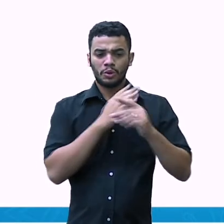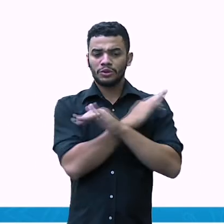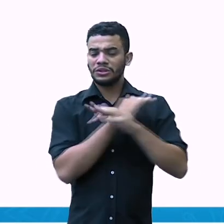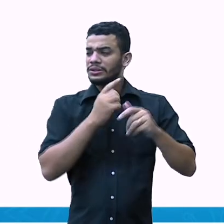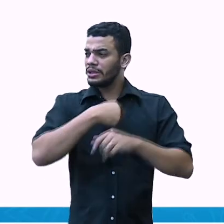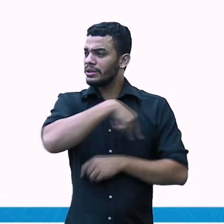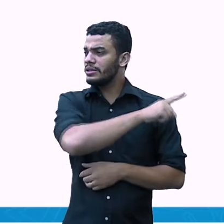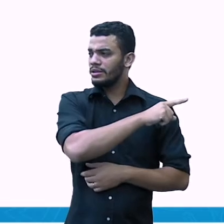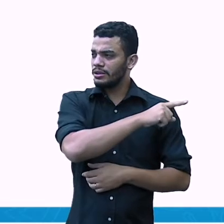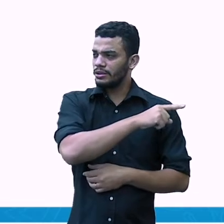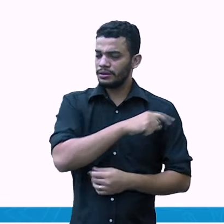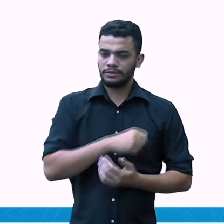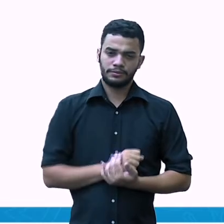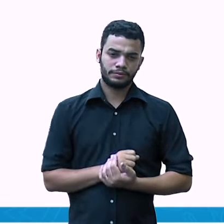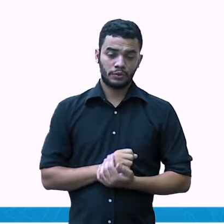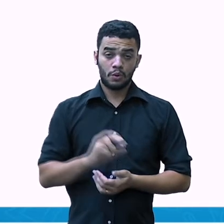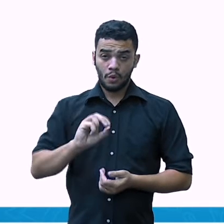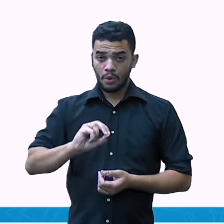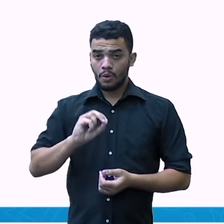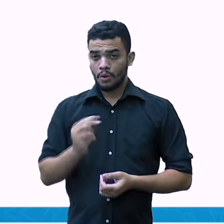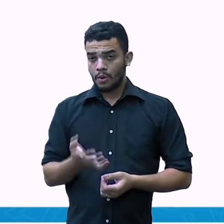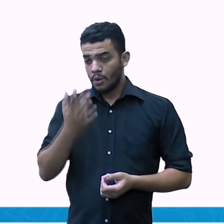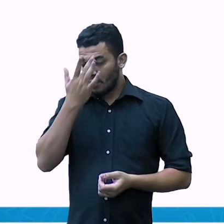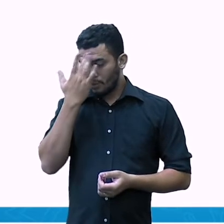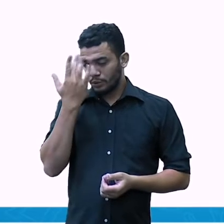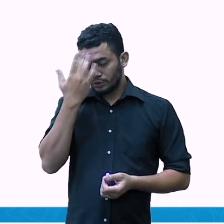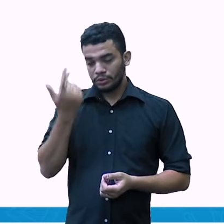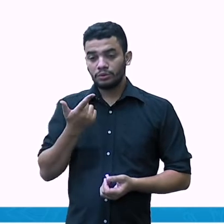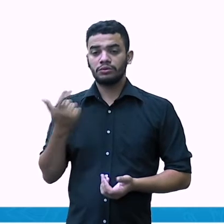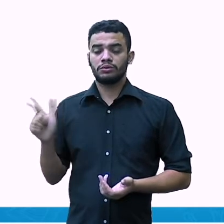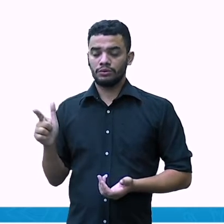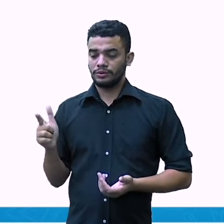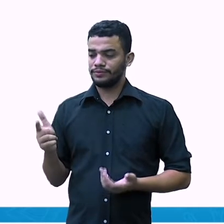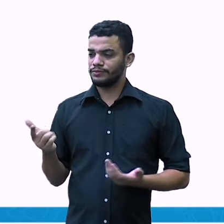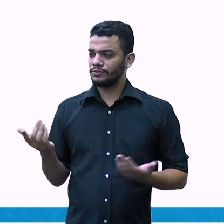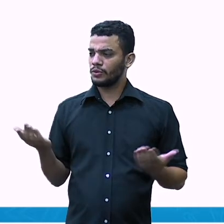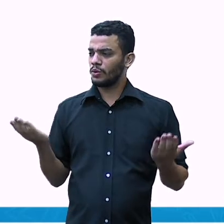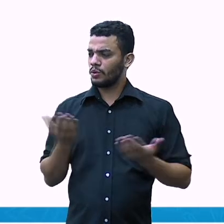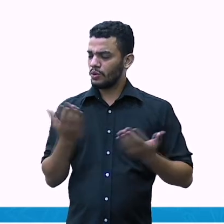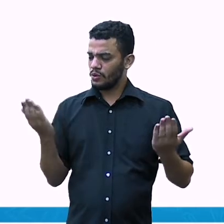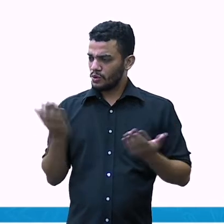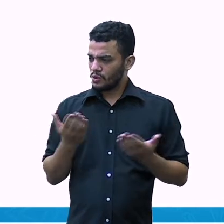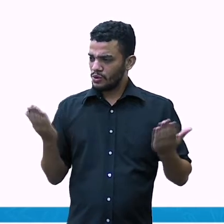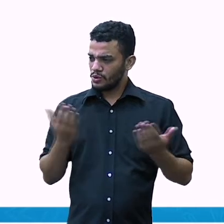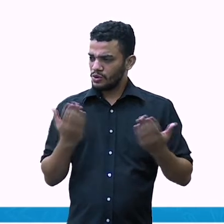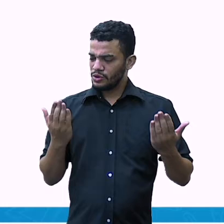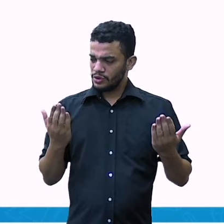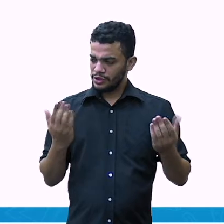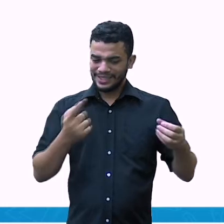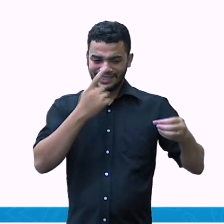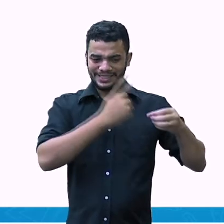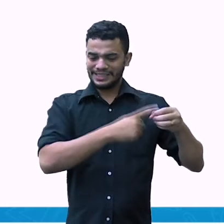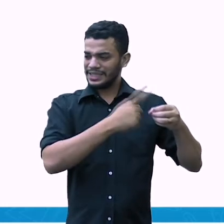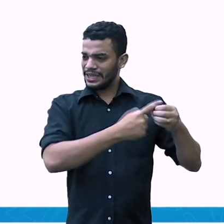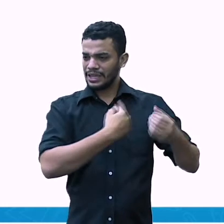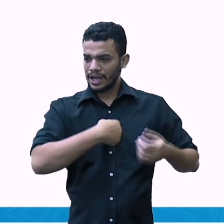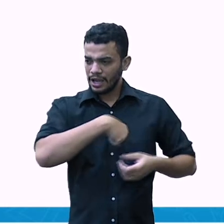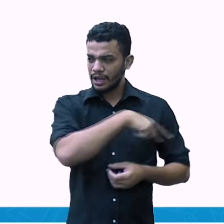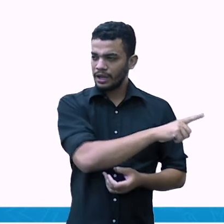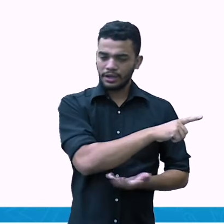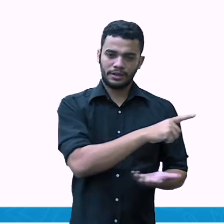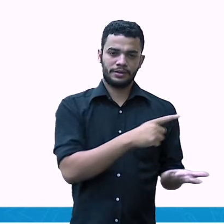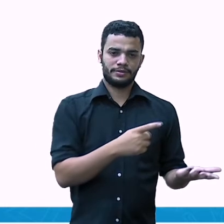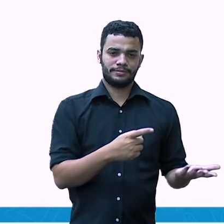à cidade ou vou ao centro, eu sei que eles estão indo na parte comercial da nossa cidade, um lugar que é